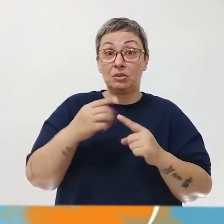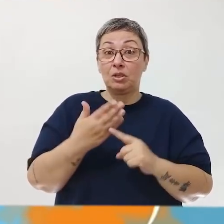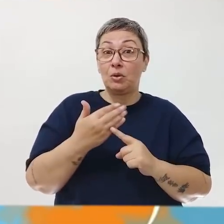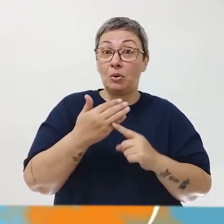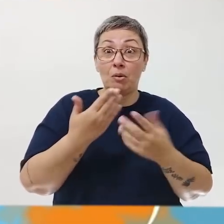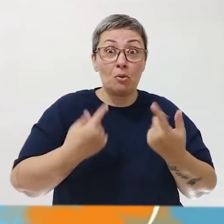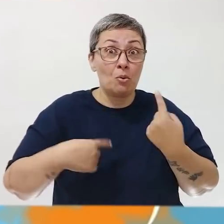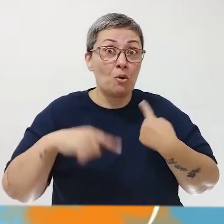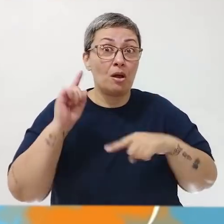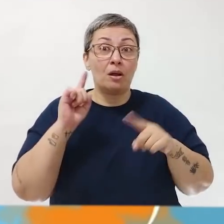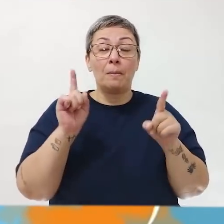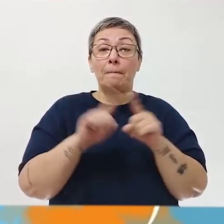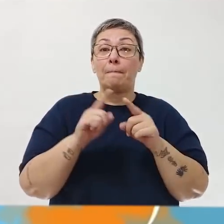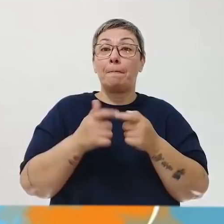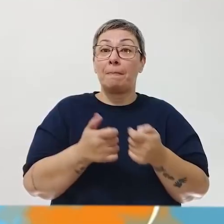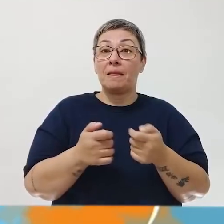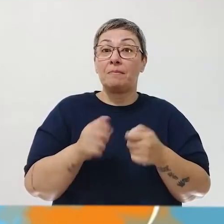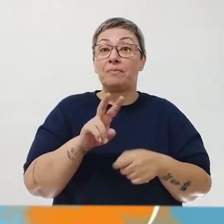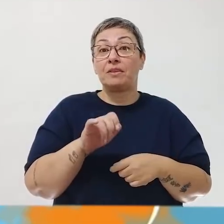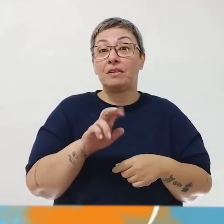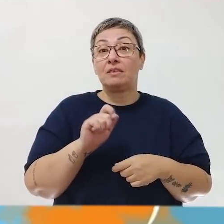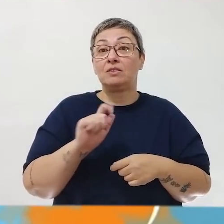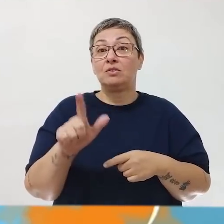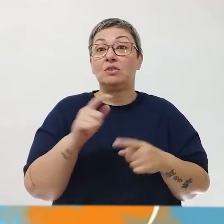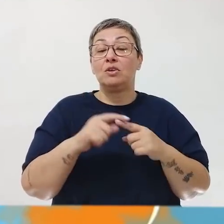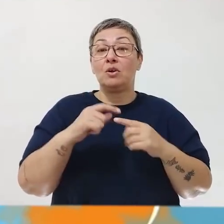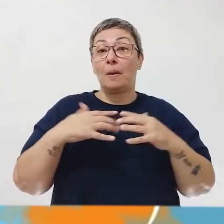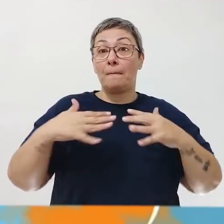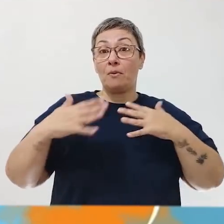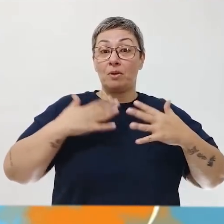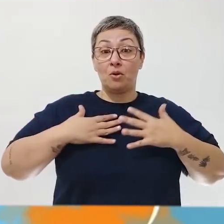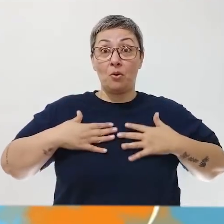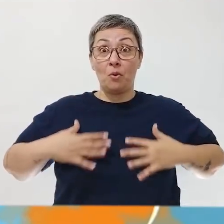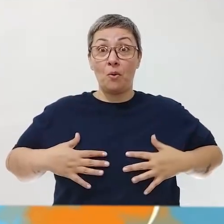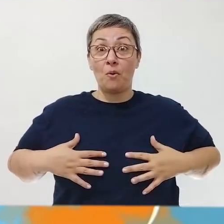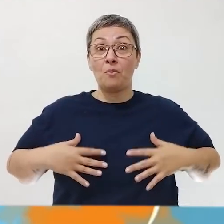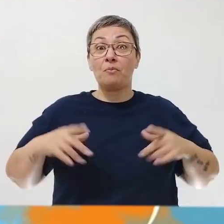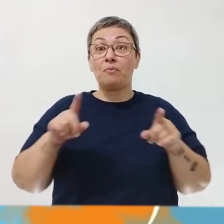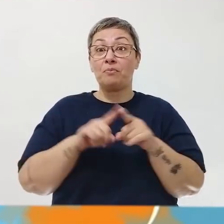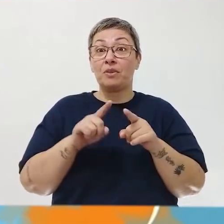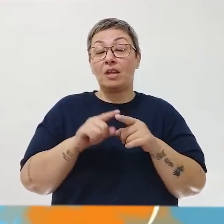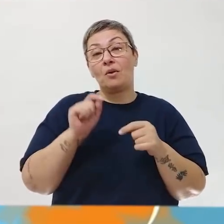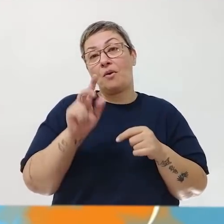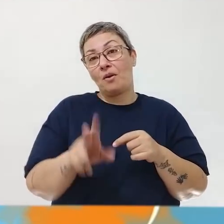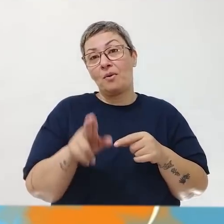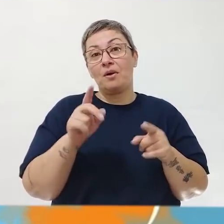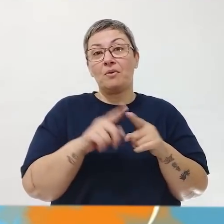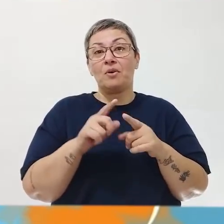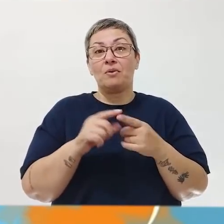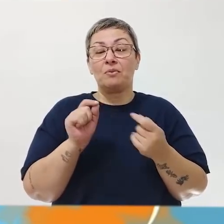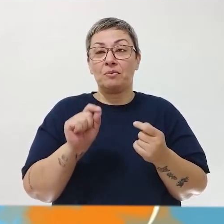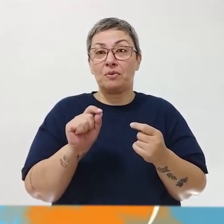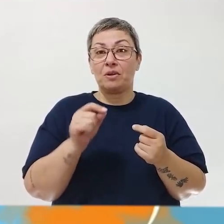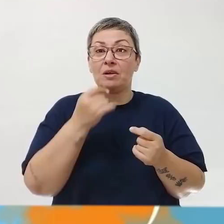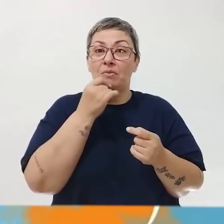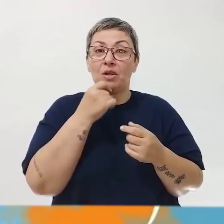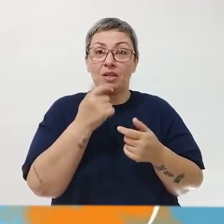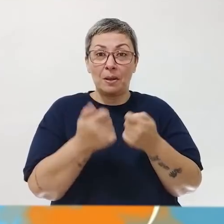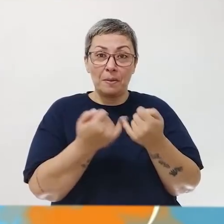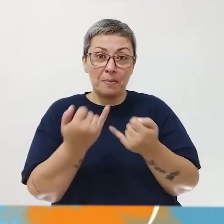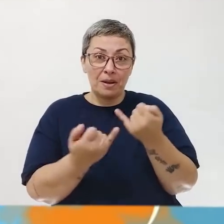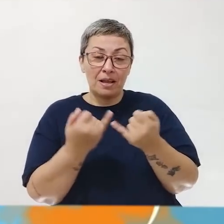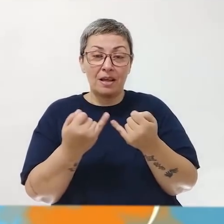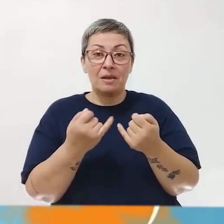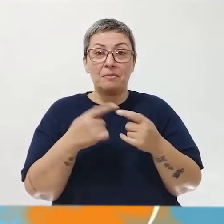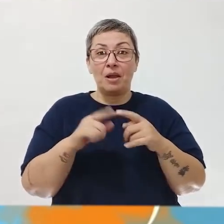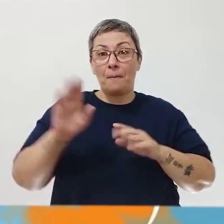tecnologia evoluiu tanto que criaram os jogos virtuais com movimentos corporais, que são aqueles que para você